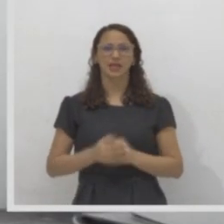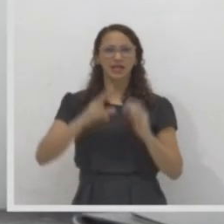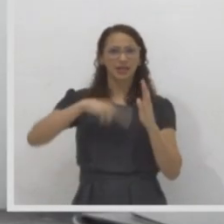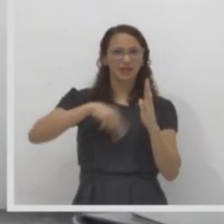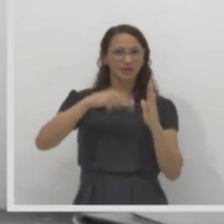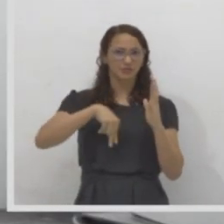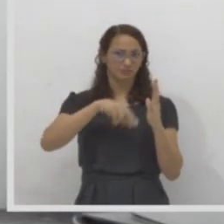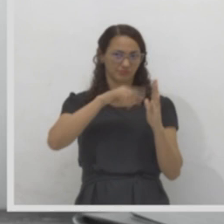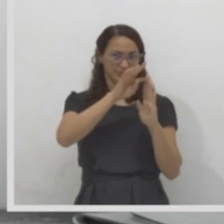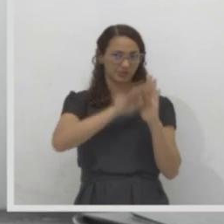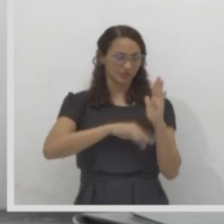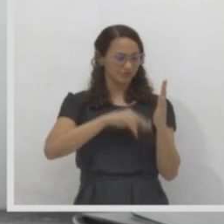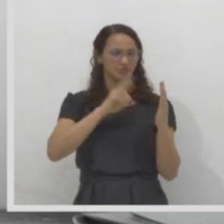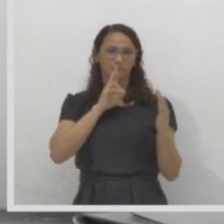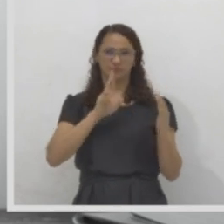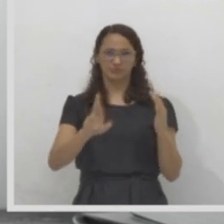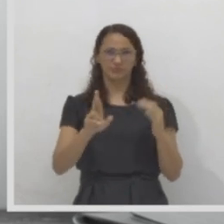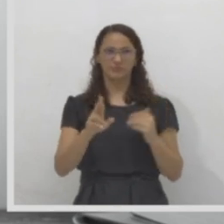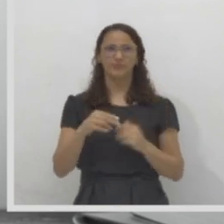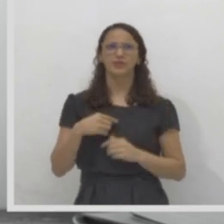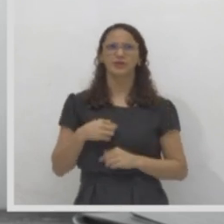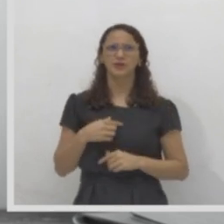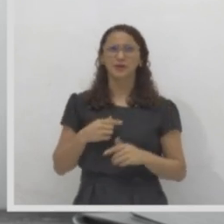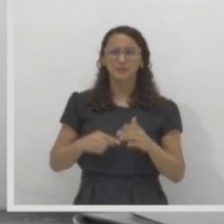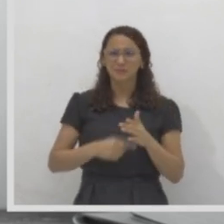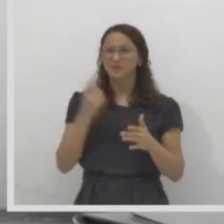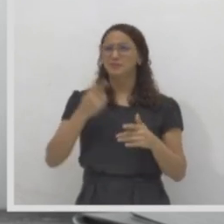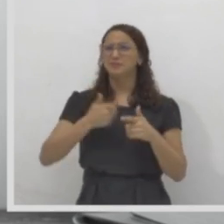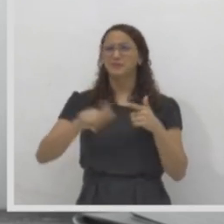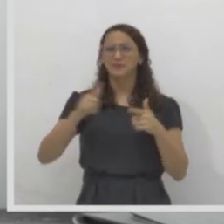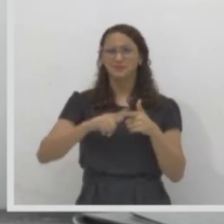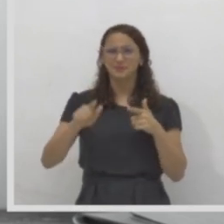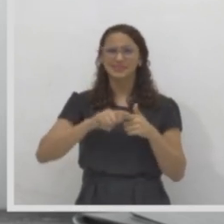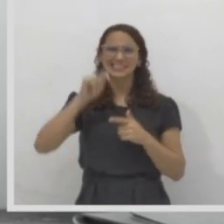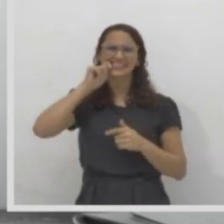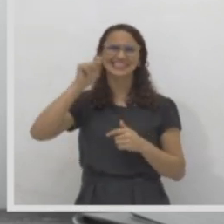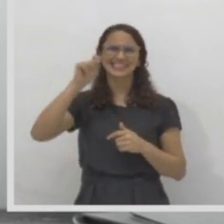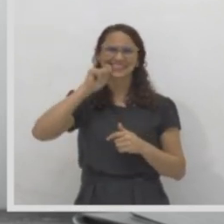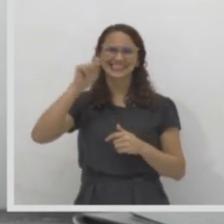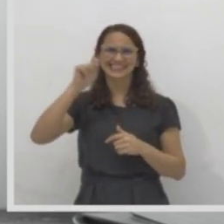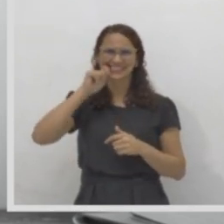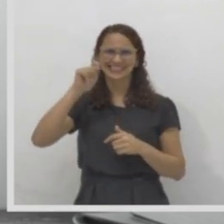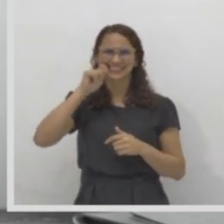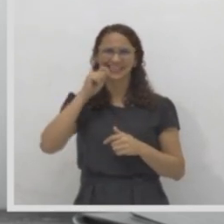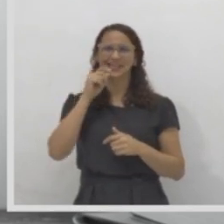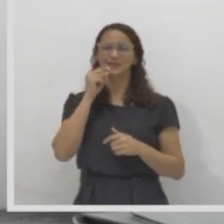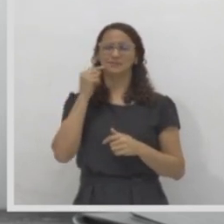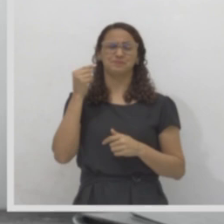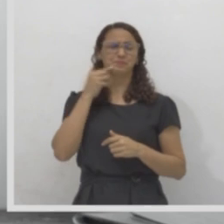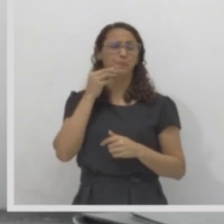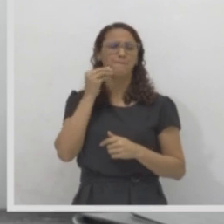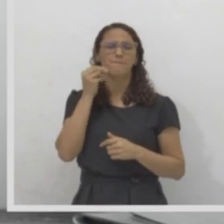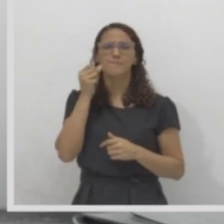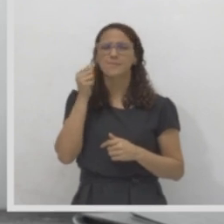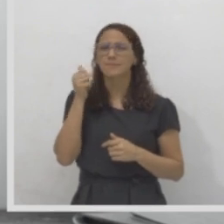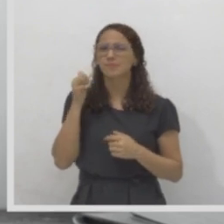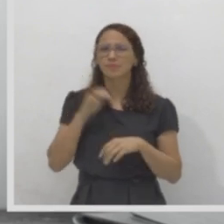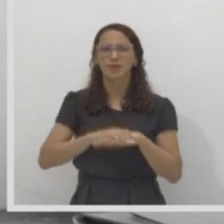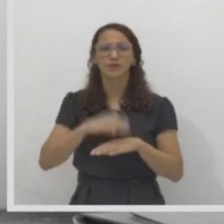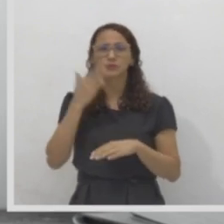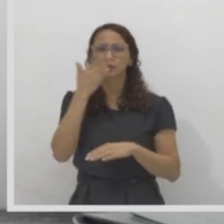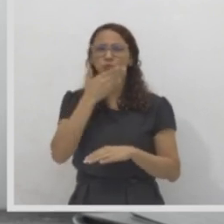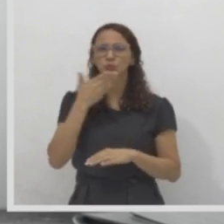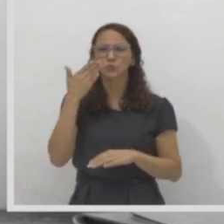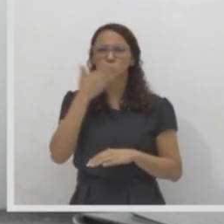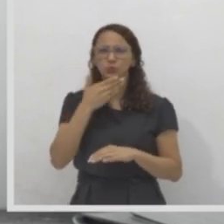texto e responda. O primeiro grande problema do chiclete é o que o torna que torna, perdão, ele mais gostoso. O doce. O